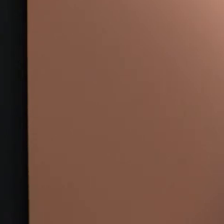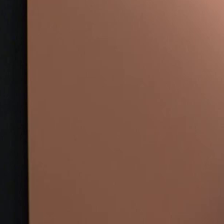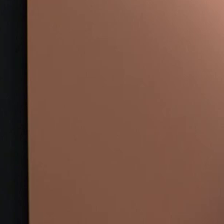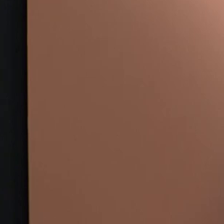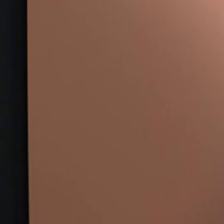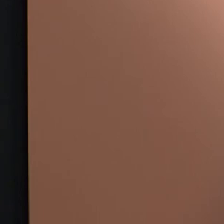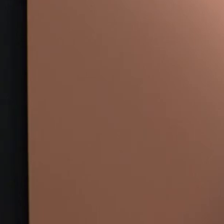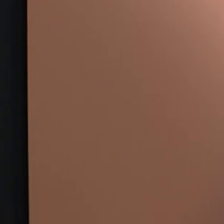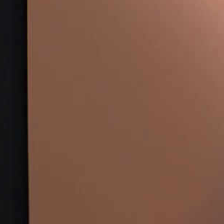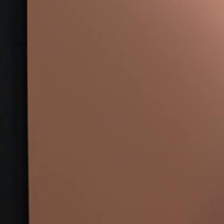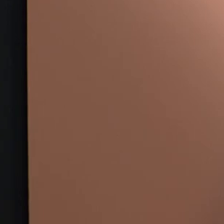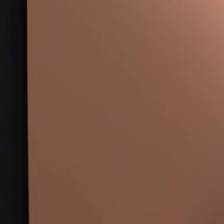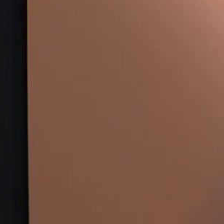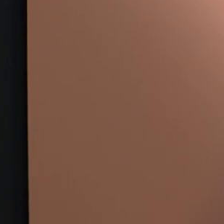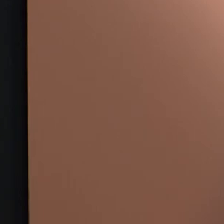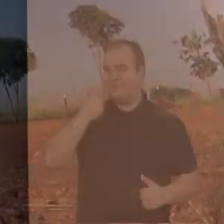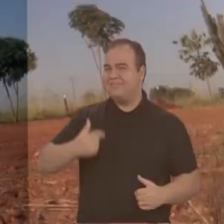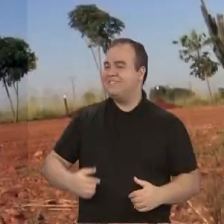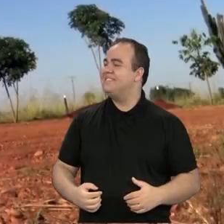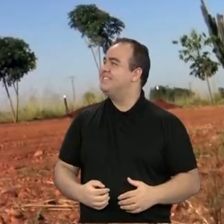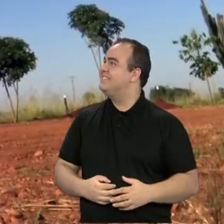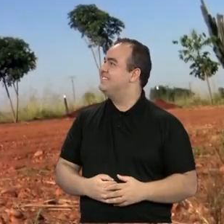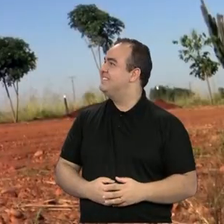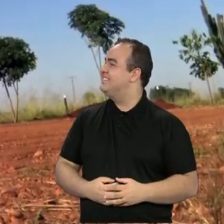desenvolvimento dos porcos. Vamos ver?